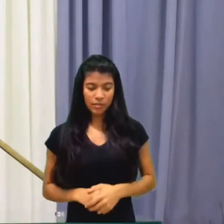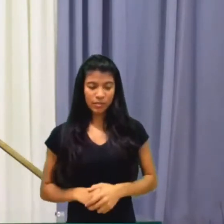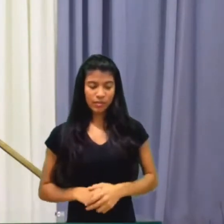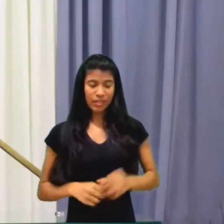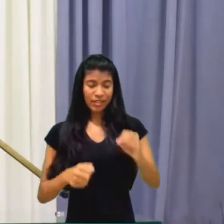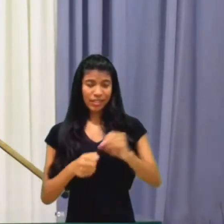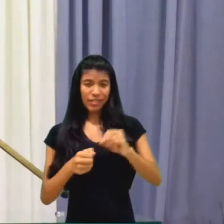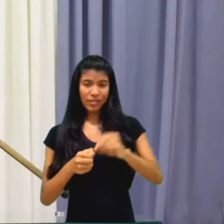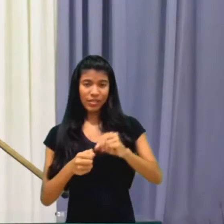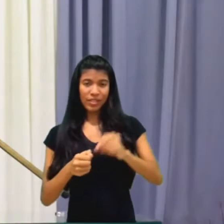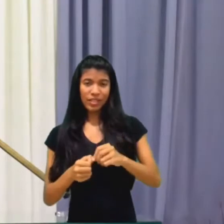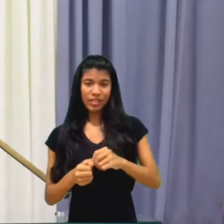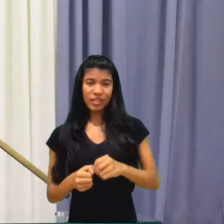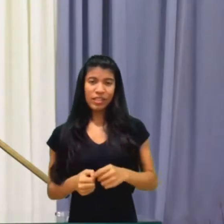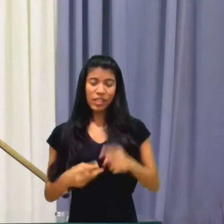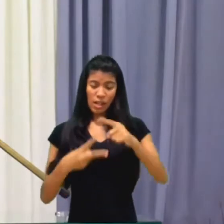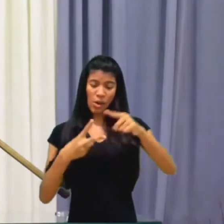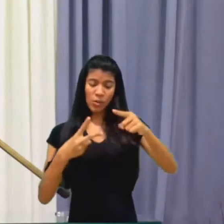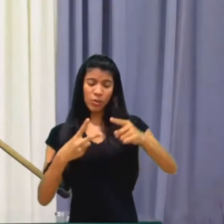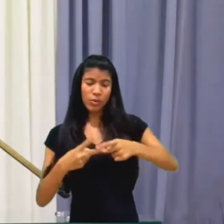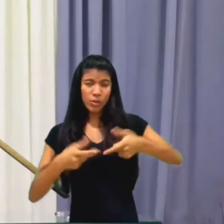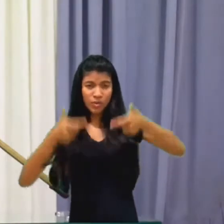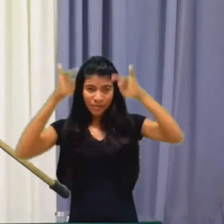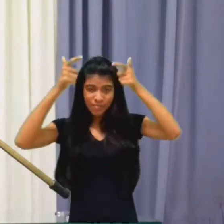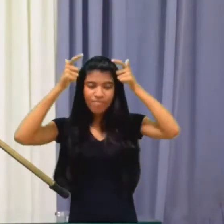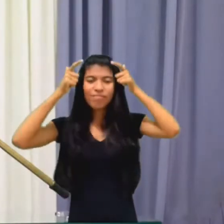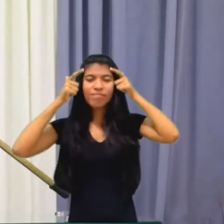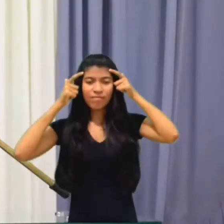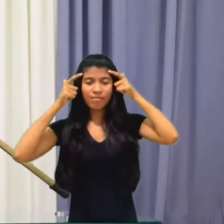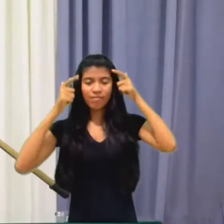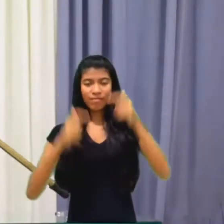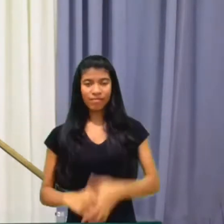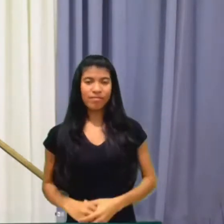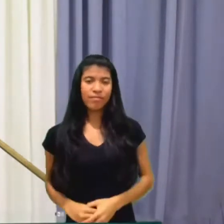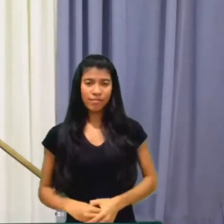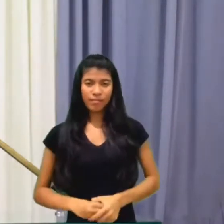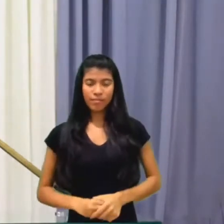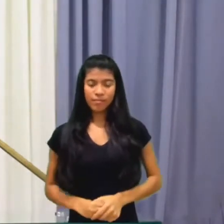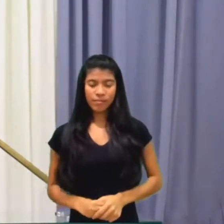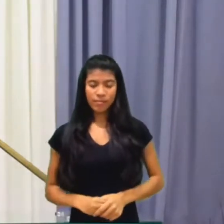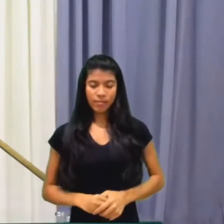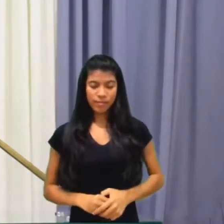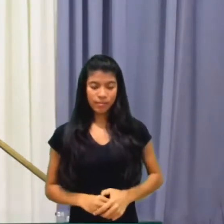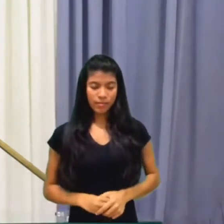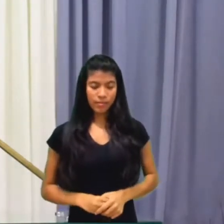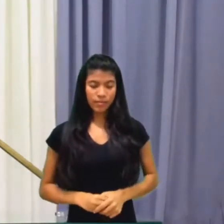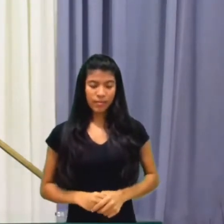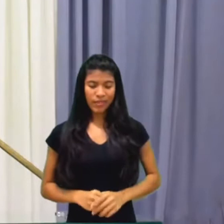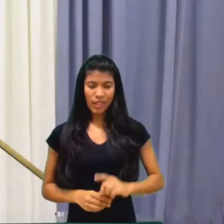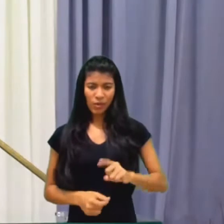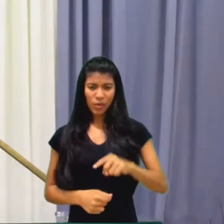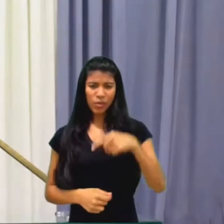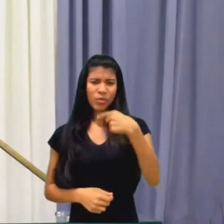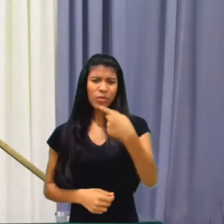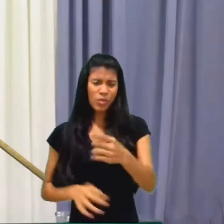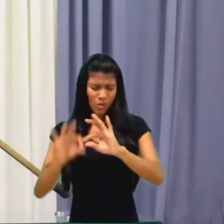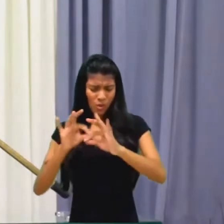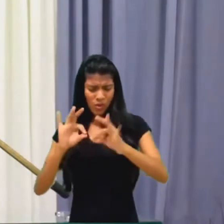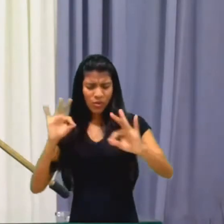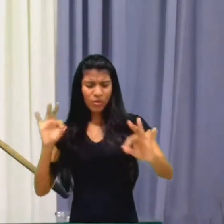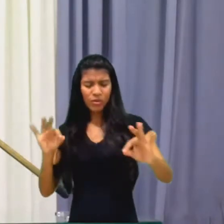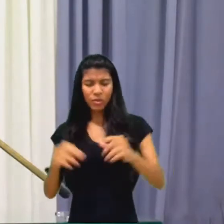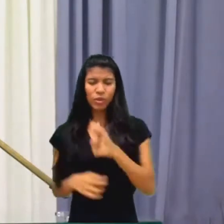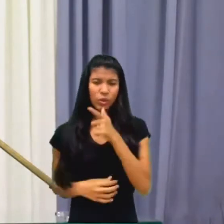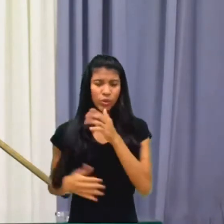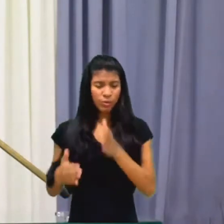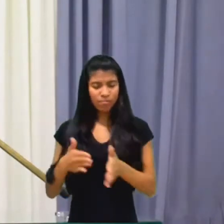dos amorreus, Sion e Og, que estavam além do Jordão, os quais